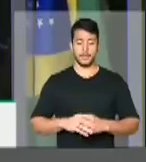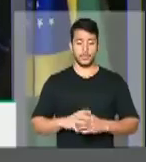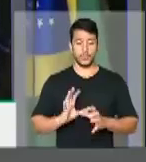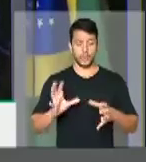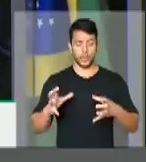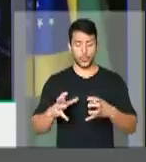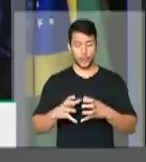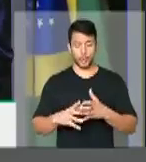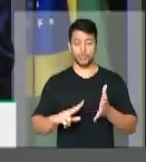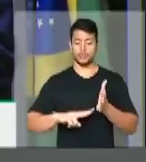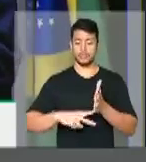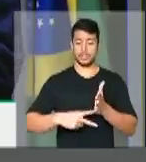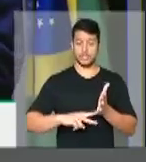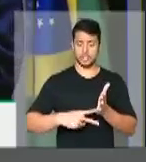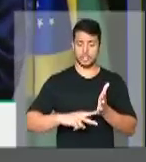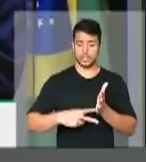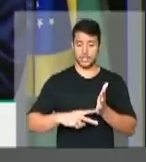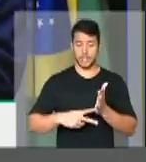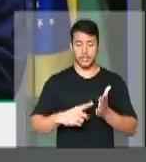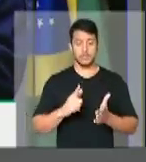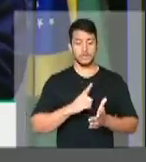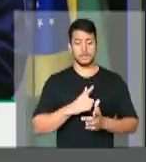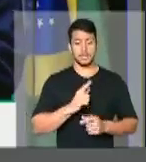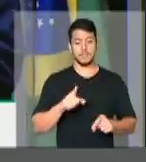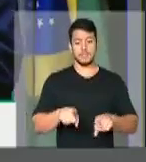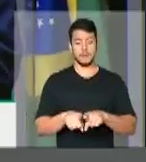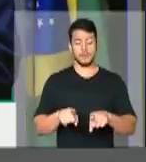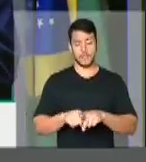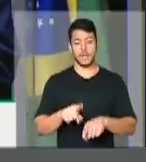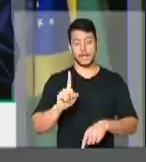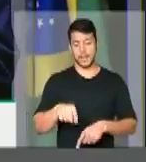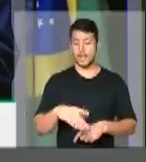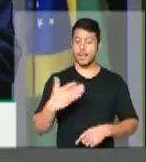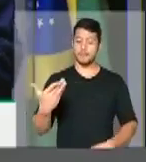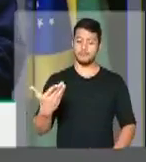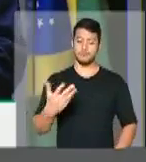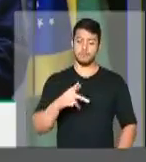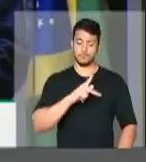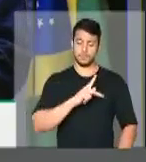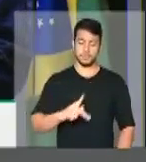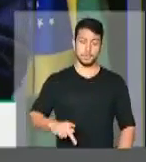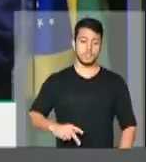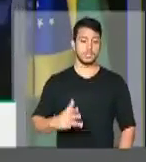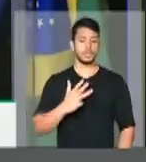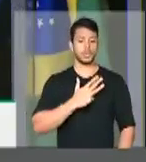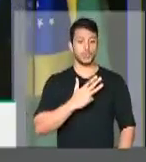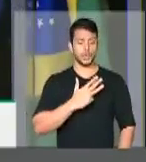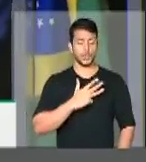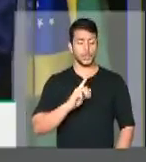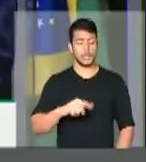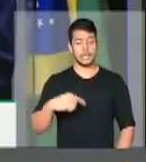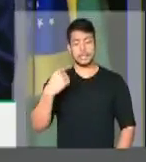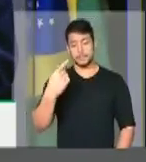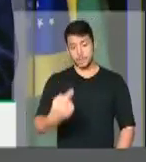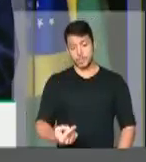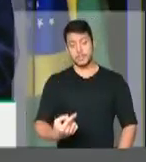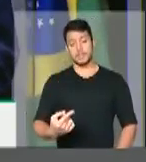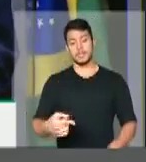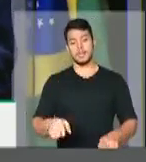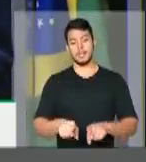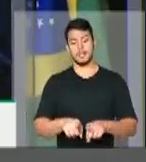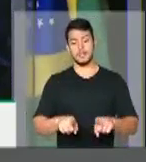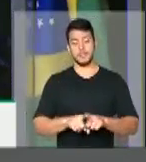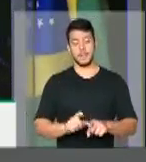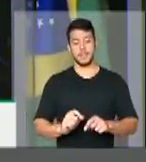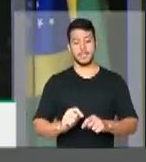conversar com o próprio presidente dos sindicatos metalúrgicos, o presidente Lula, e com quem depois de assumir